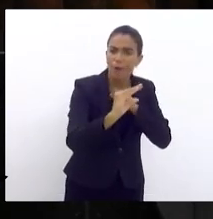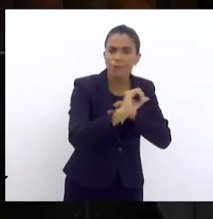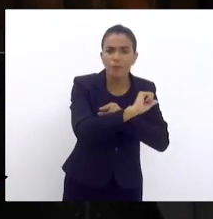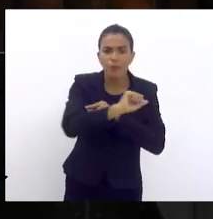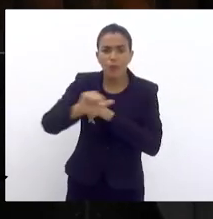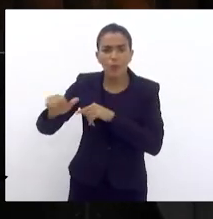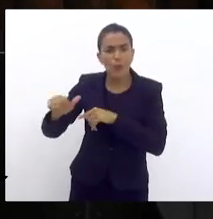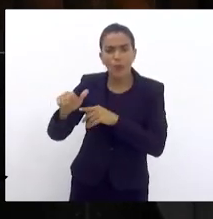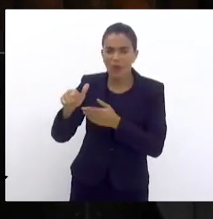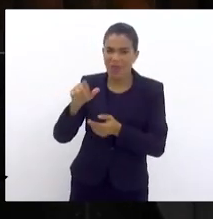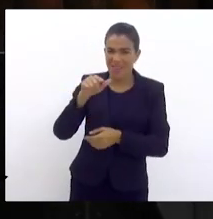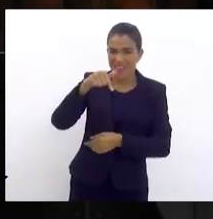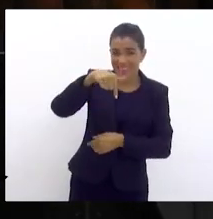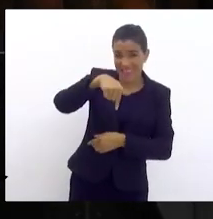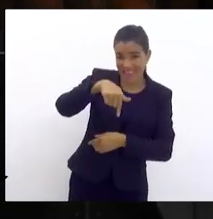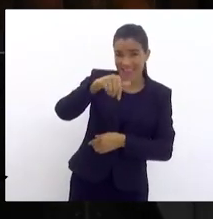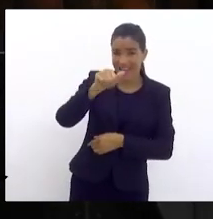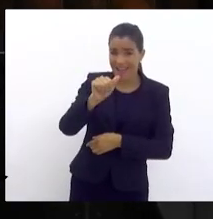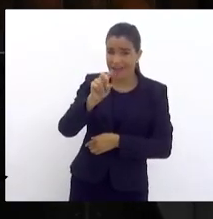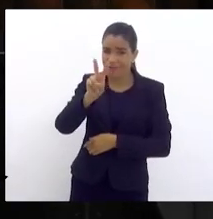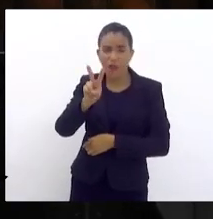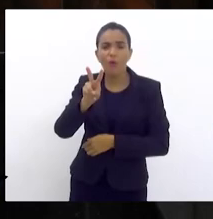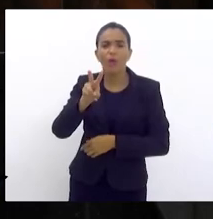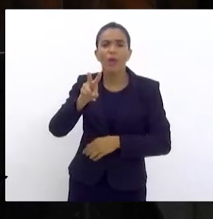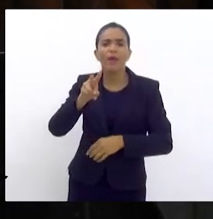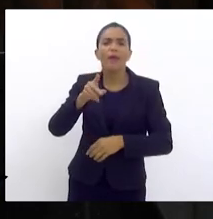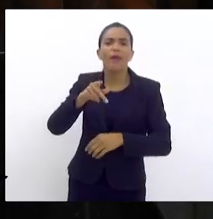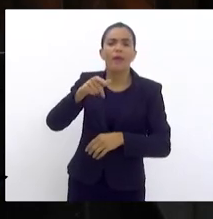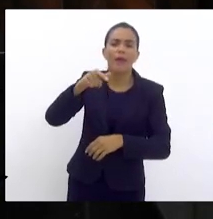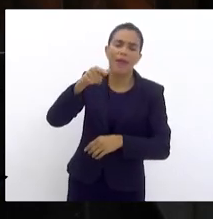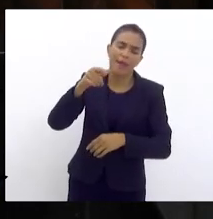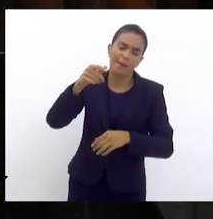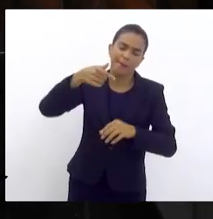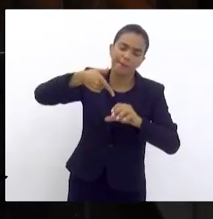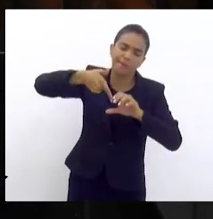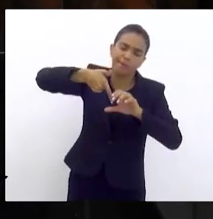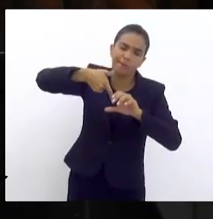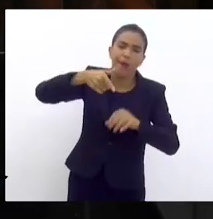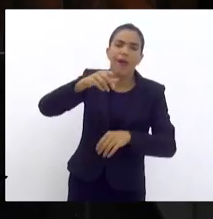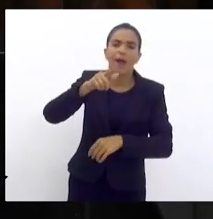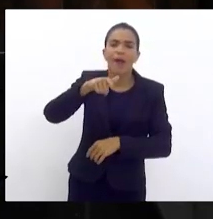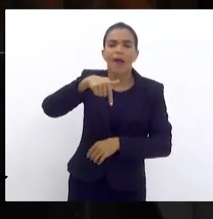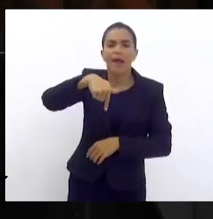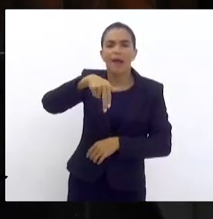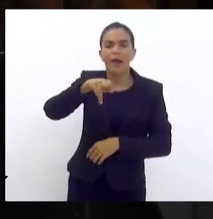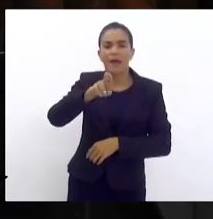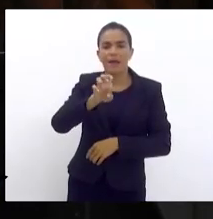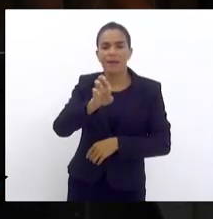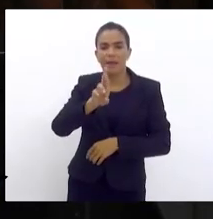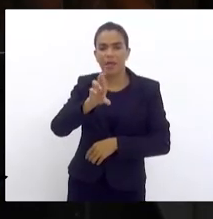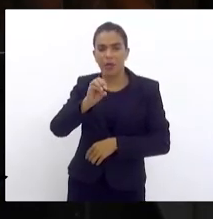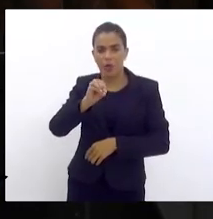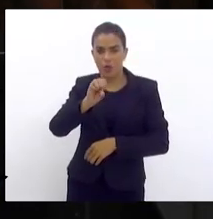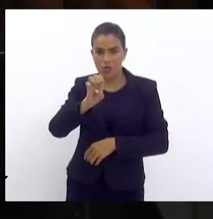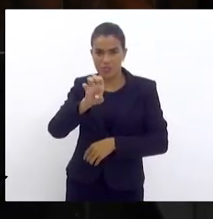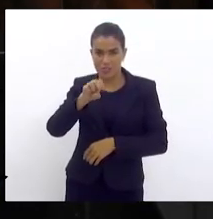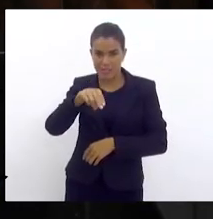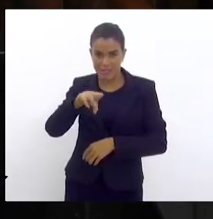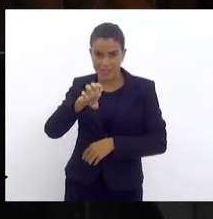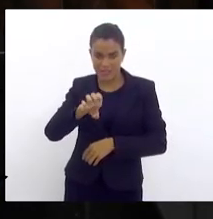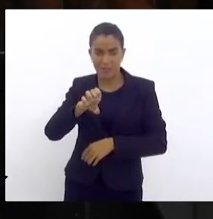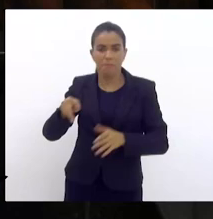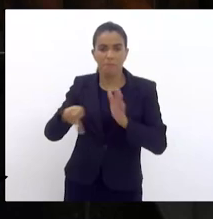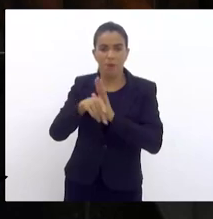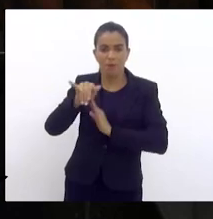que a veia querosene de aviação para Quem pôs e decola do Santos Dumont